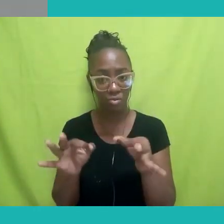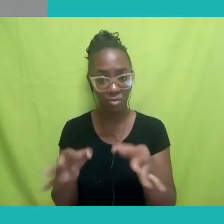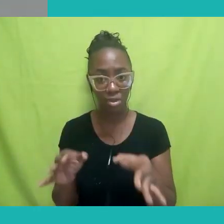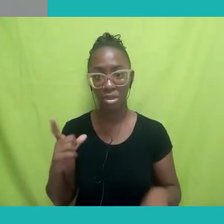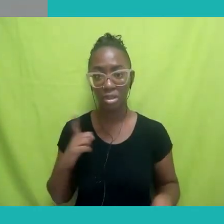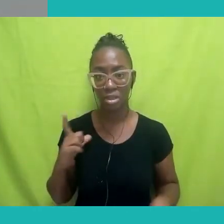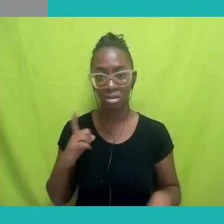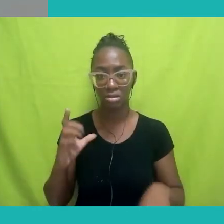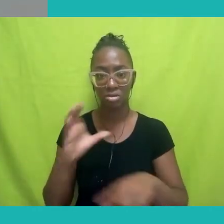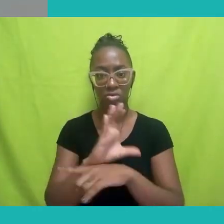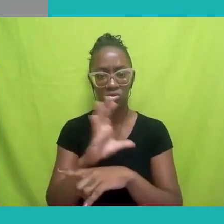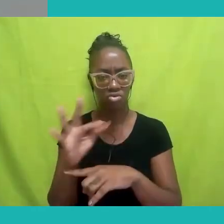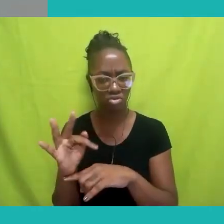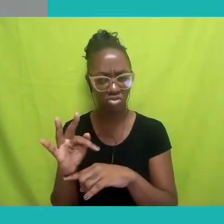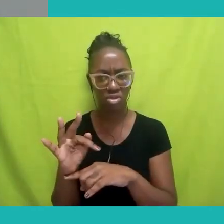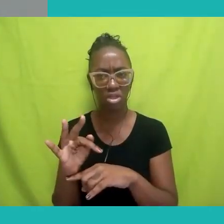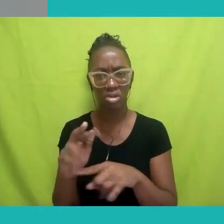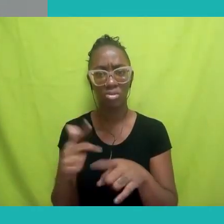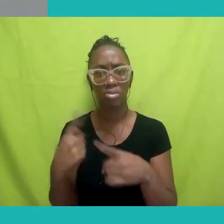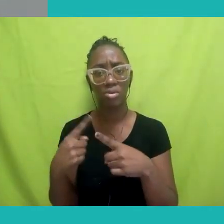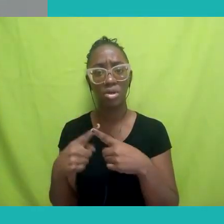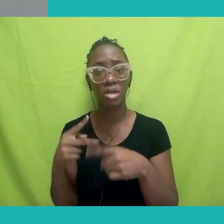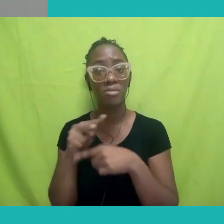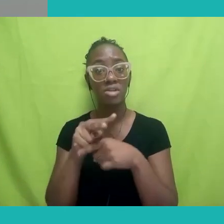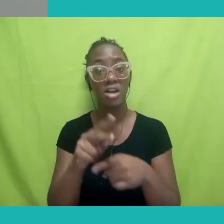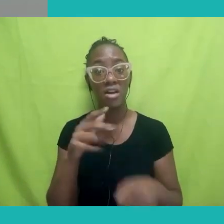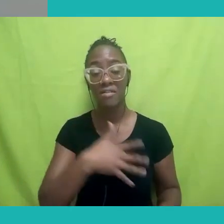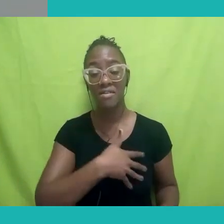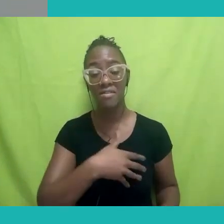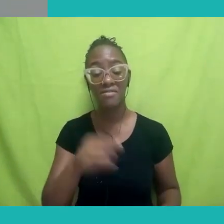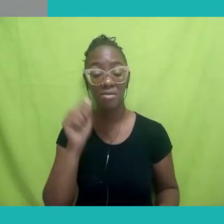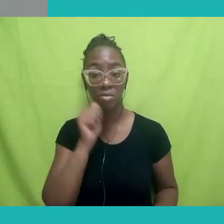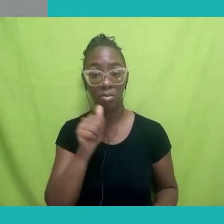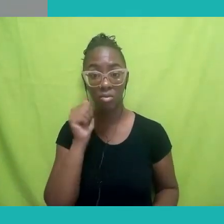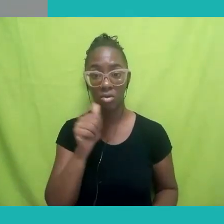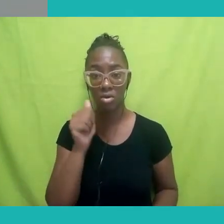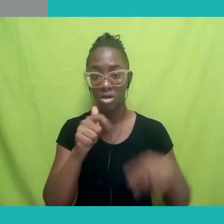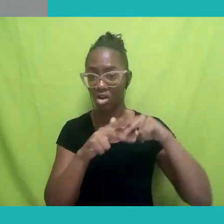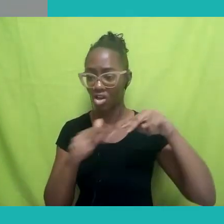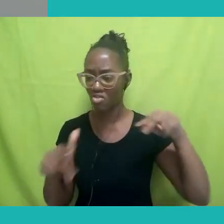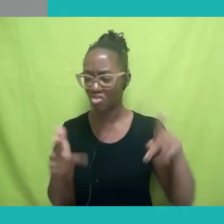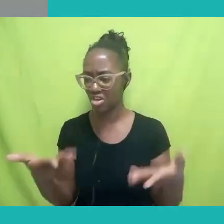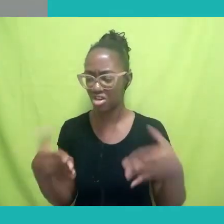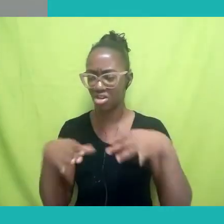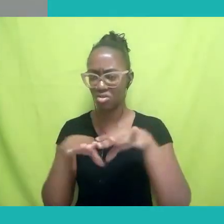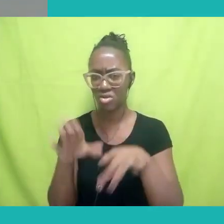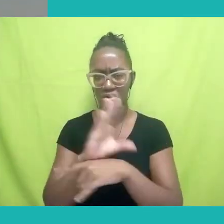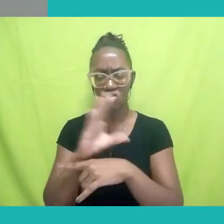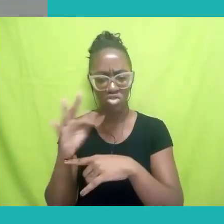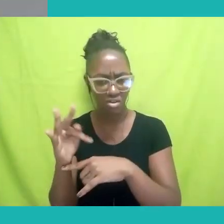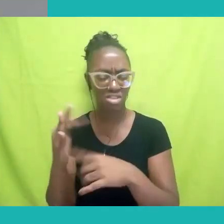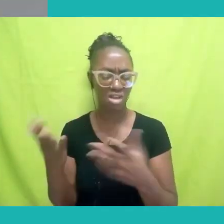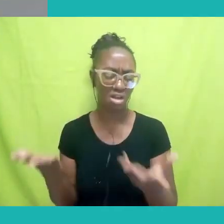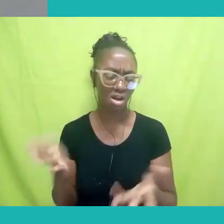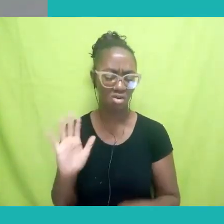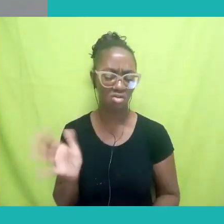anticonstitucional, né? Por que a proteção para as filhas mulheres? Porque se a gente tem a igualdade do gênero, né, garantido na Constituição Federal, mas